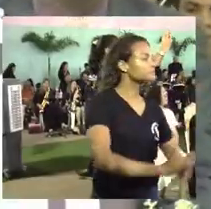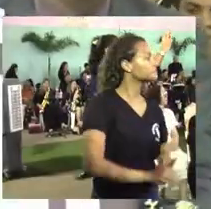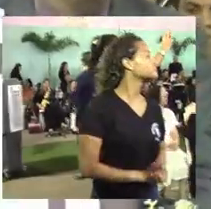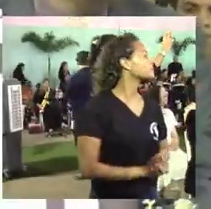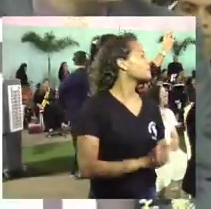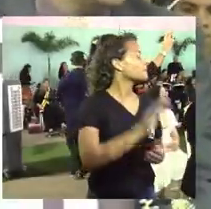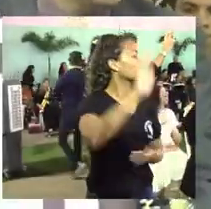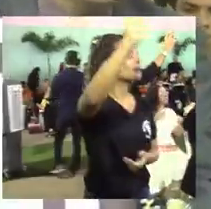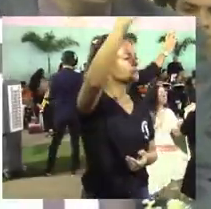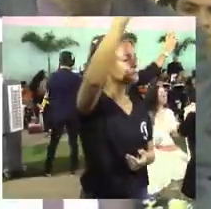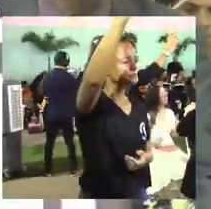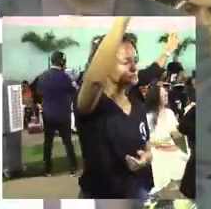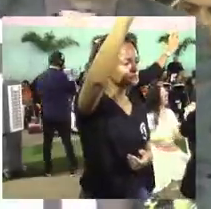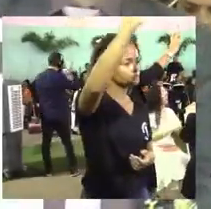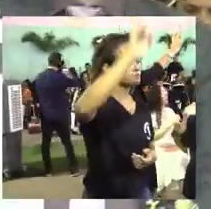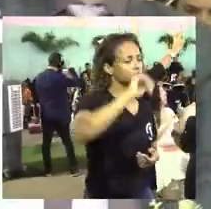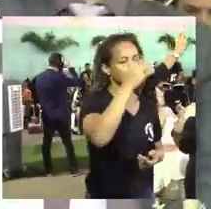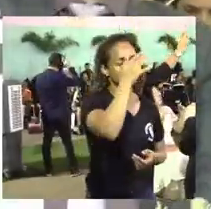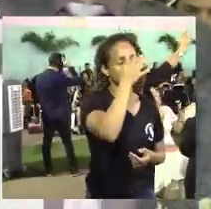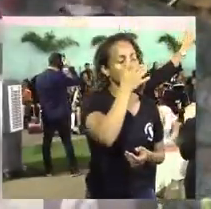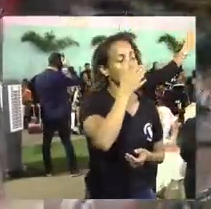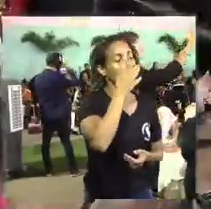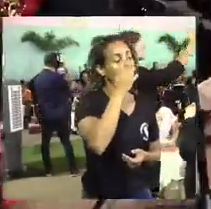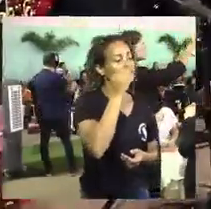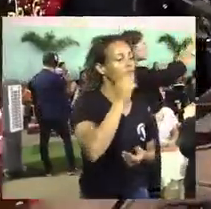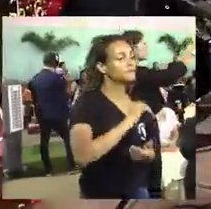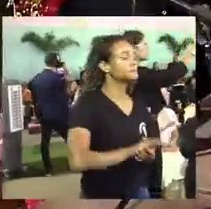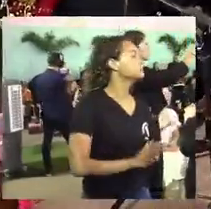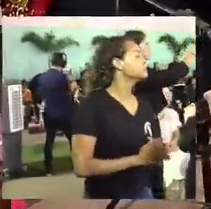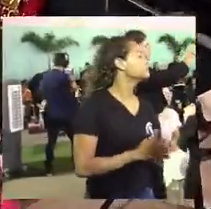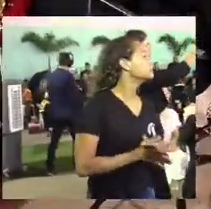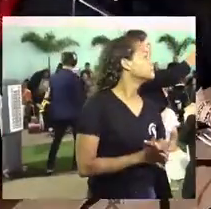levanta a mão levanta a mão